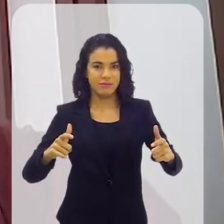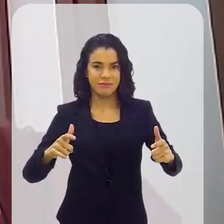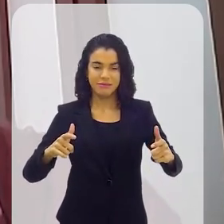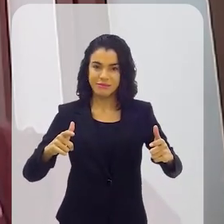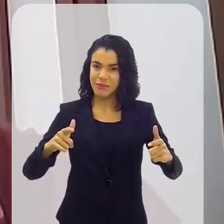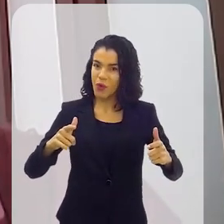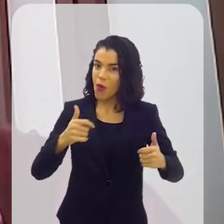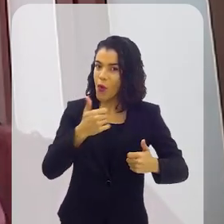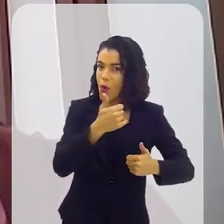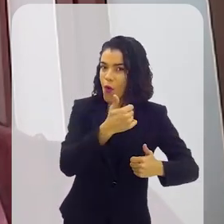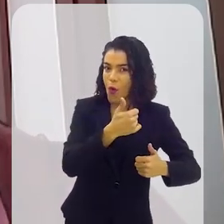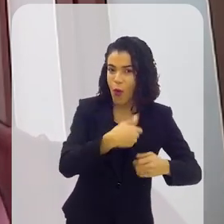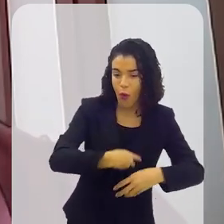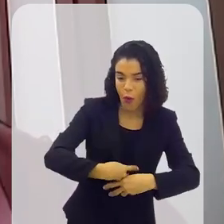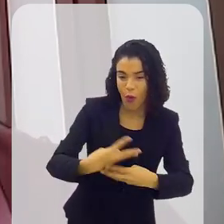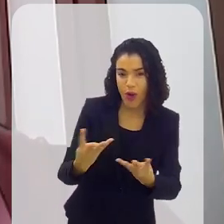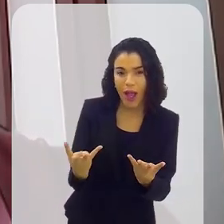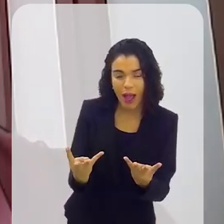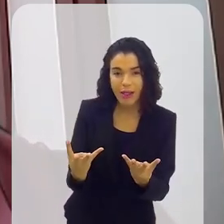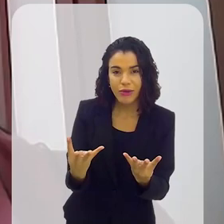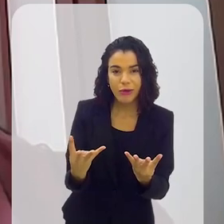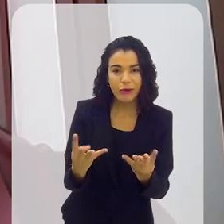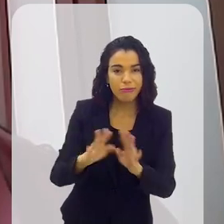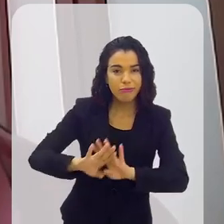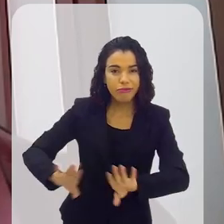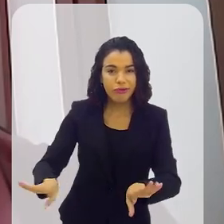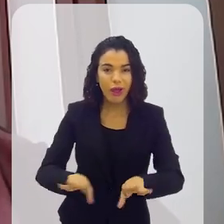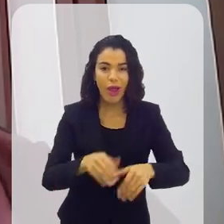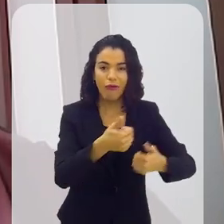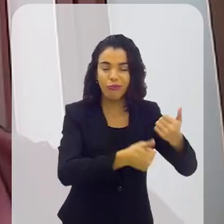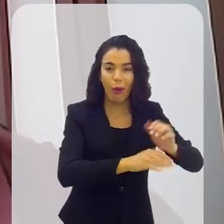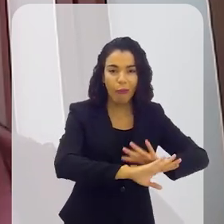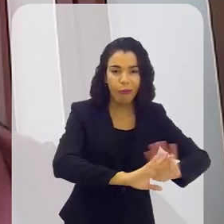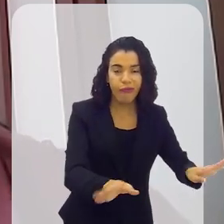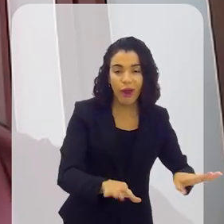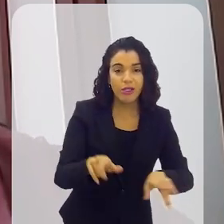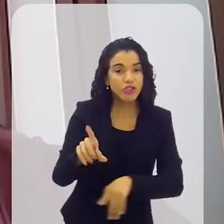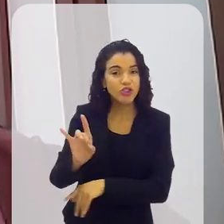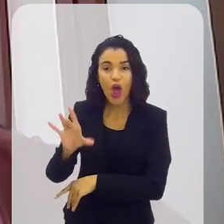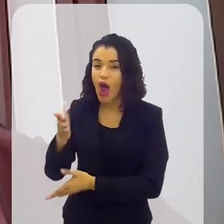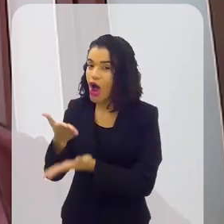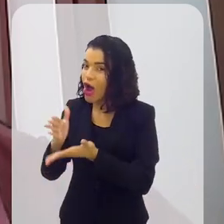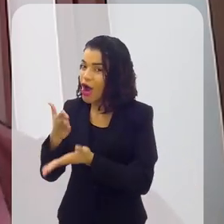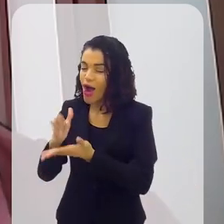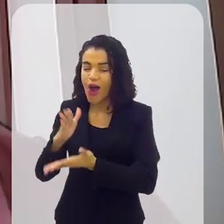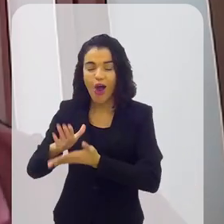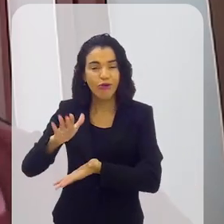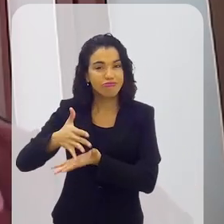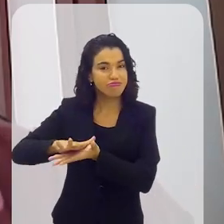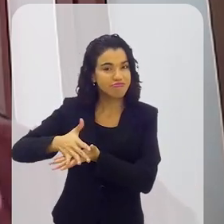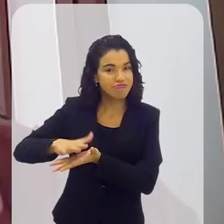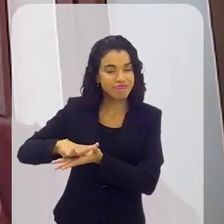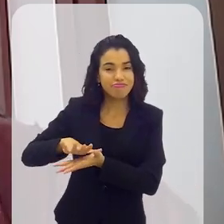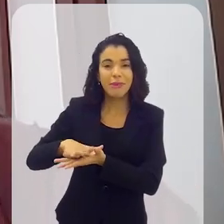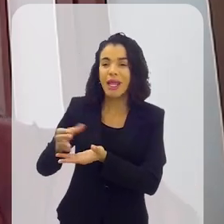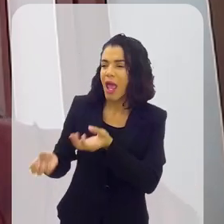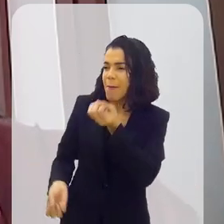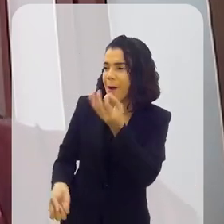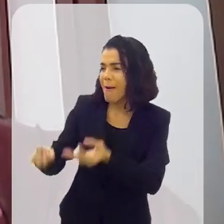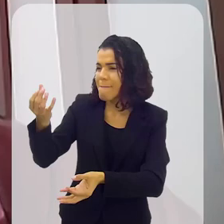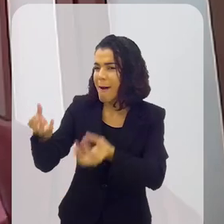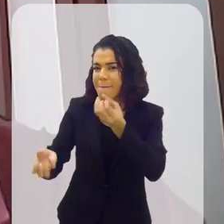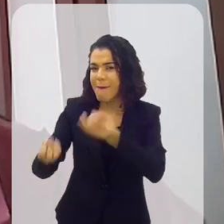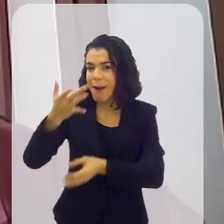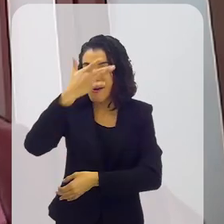que aos poucos o carteado dançou, o futebol também, e ficou só o samba. E aí